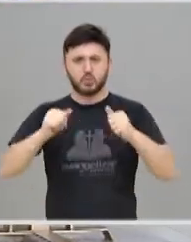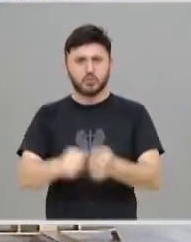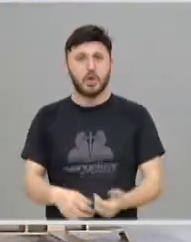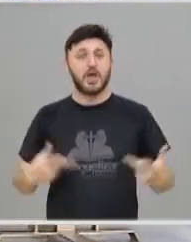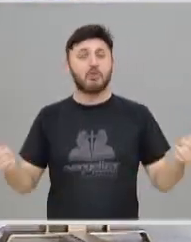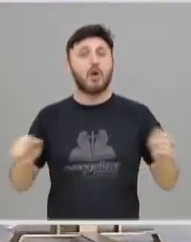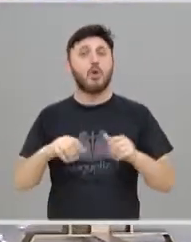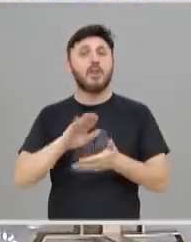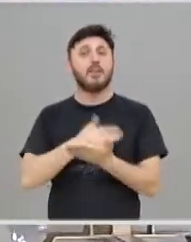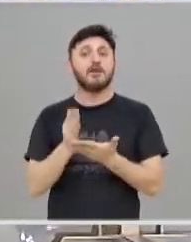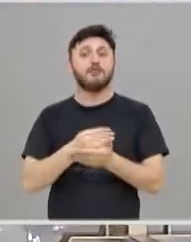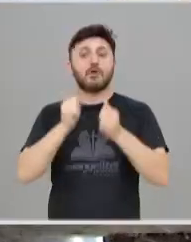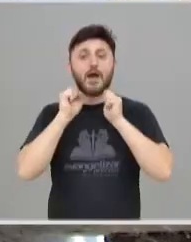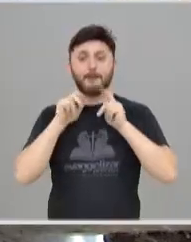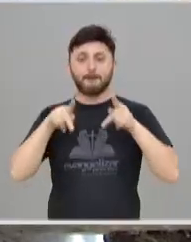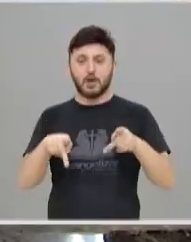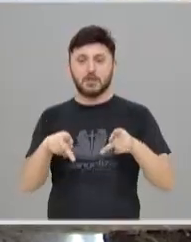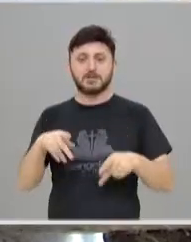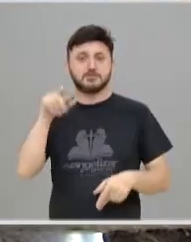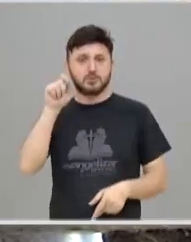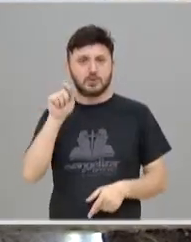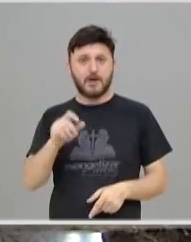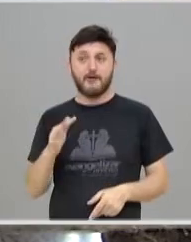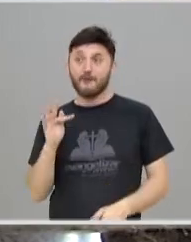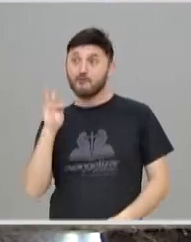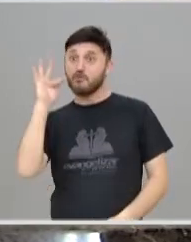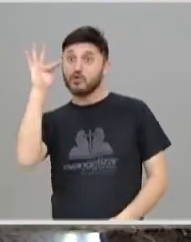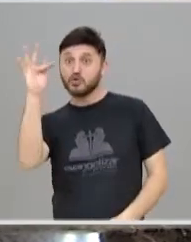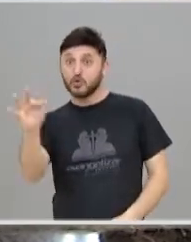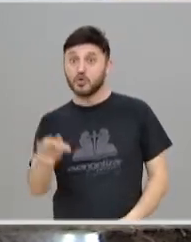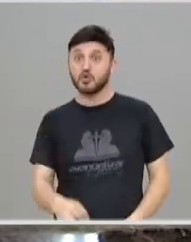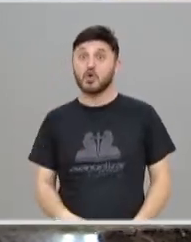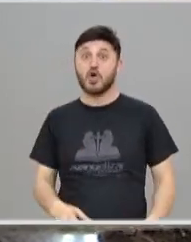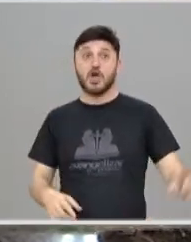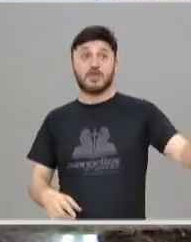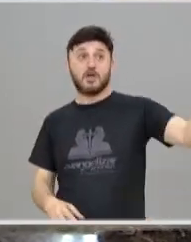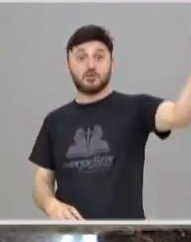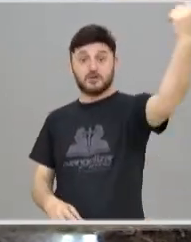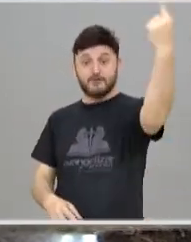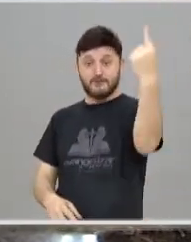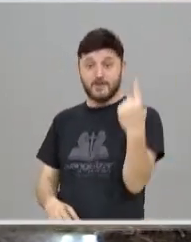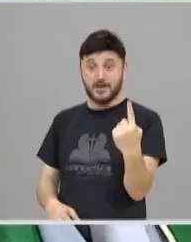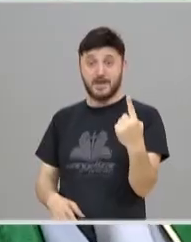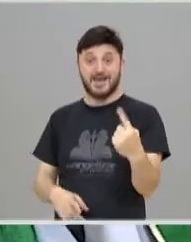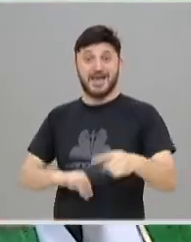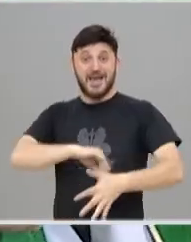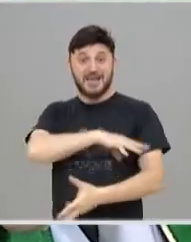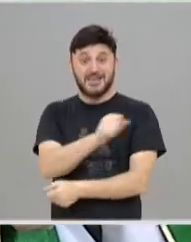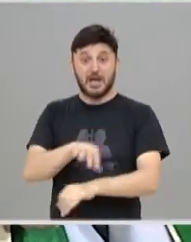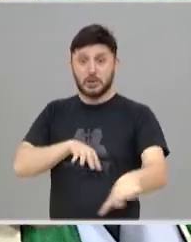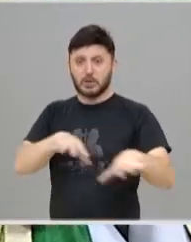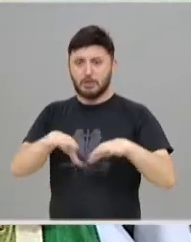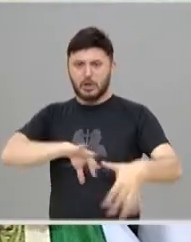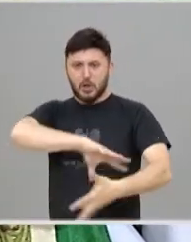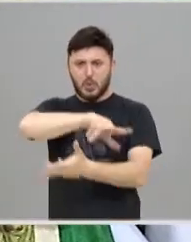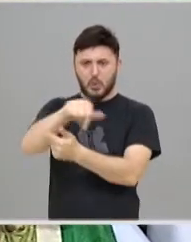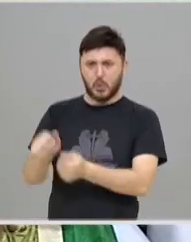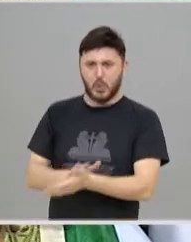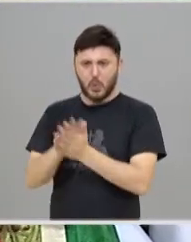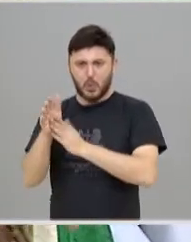trombetas, e o céu vai tremer, e a terra vai pipocar. Será que vai ser assim?